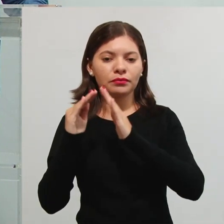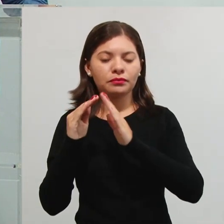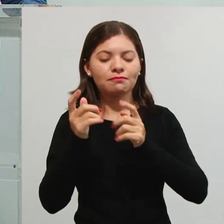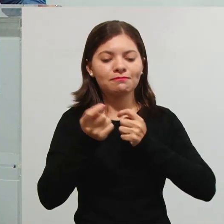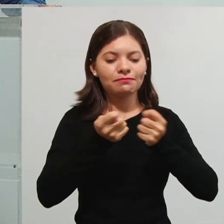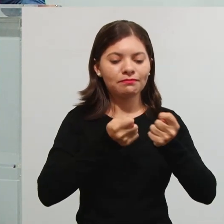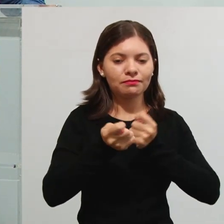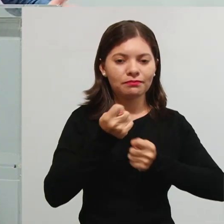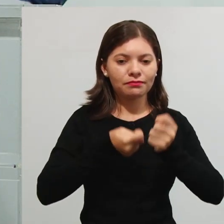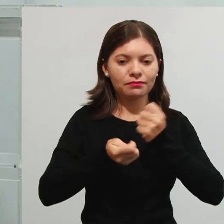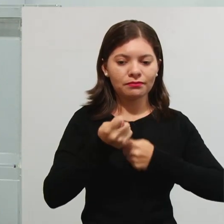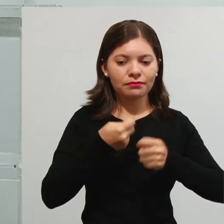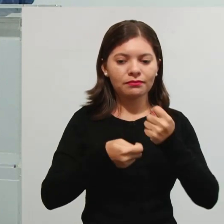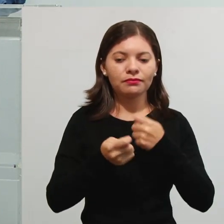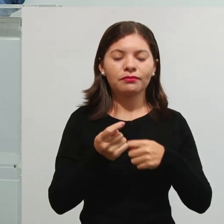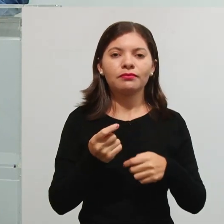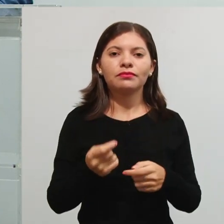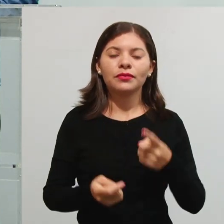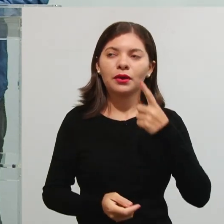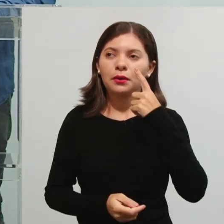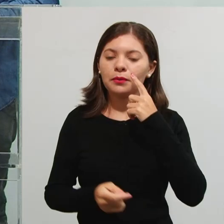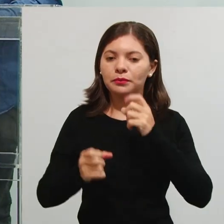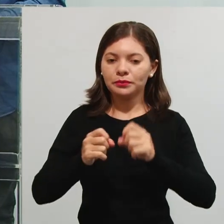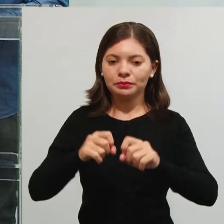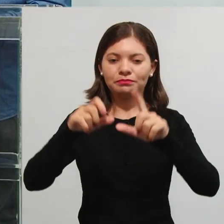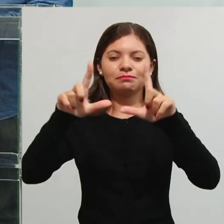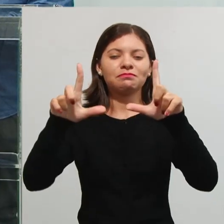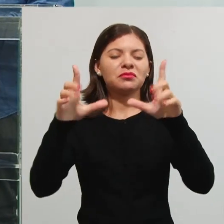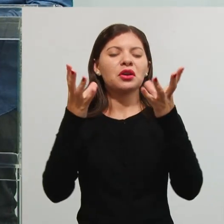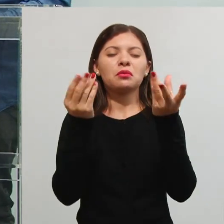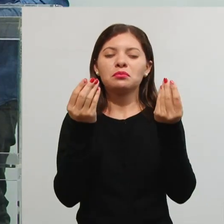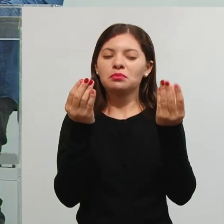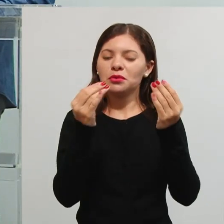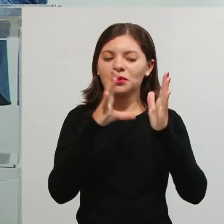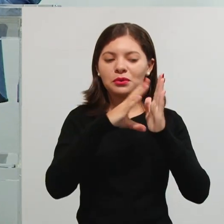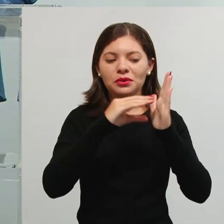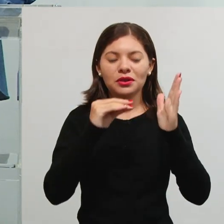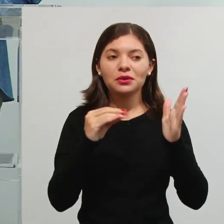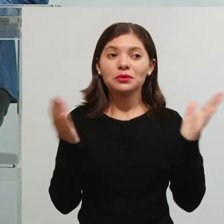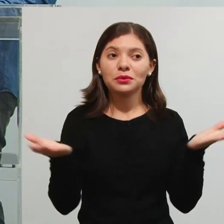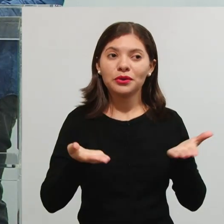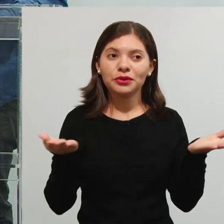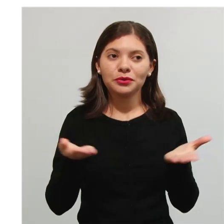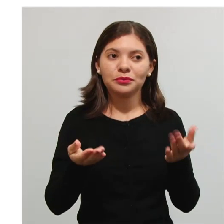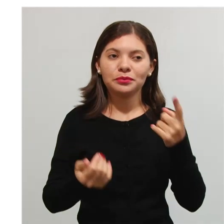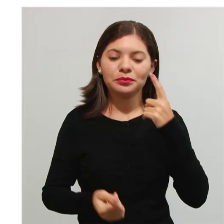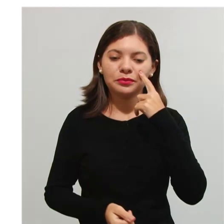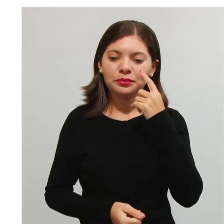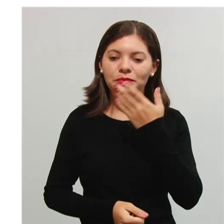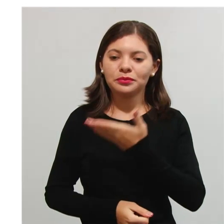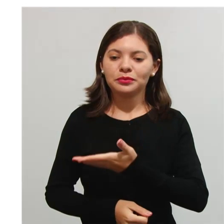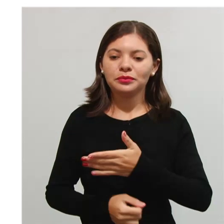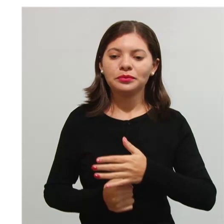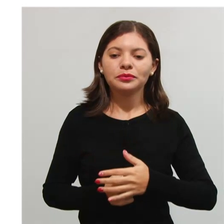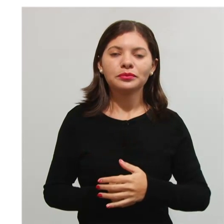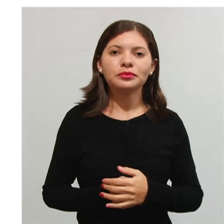as empresas, ok? Vamos seguir aqui, tem muito mais coisa para a gente ver na aula de hoje. A seguir tem uma tabela que